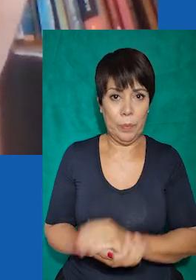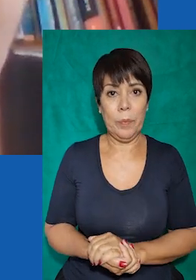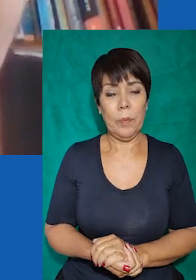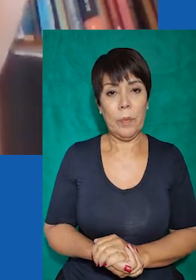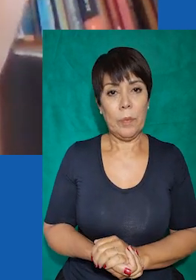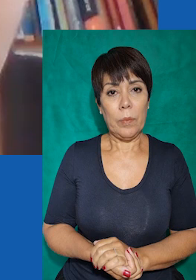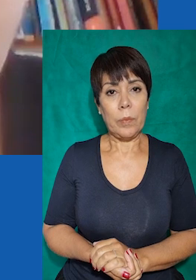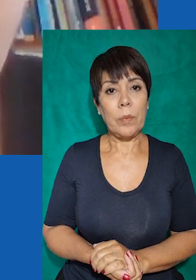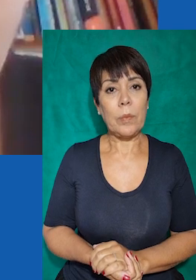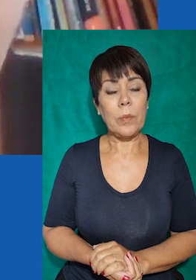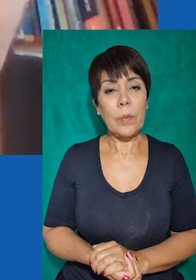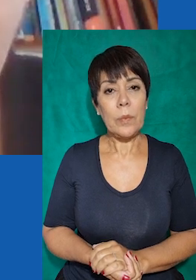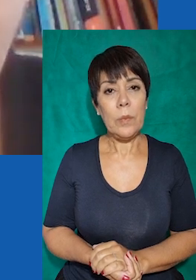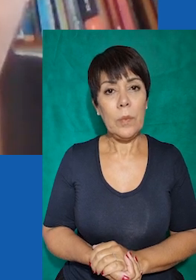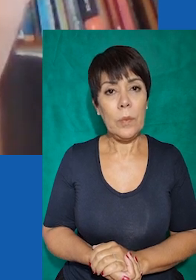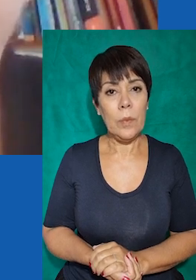Agora,